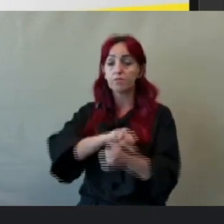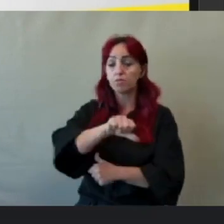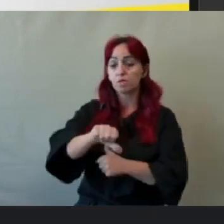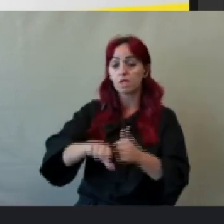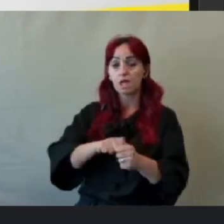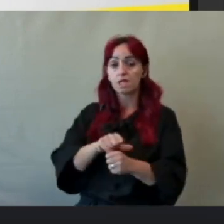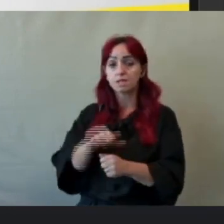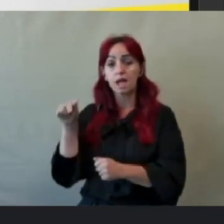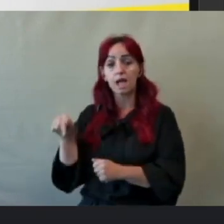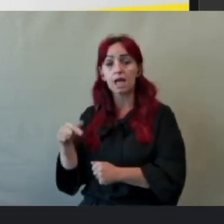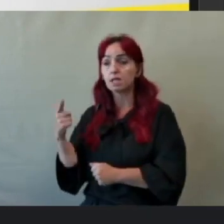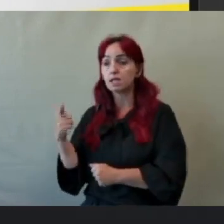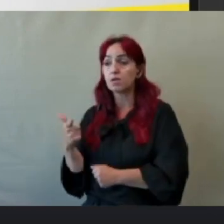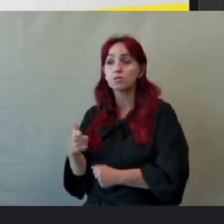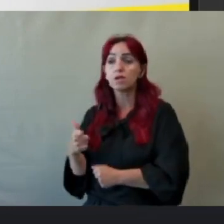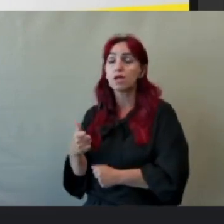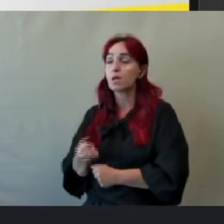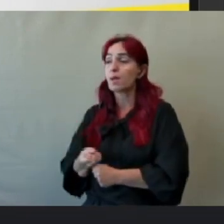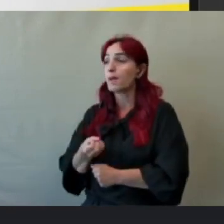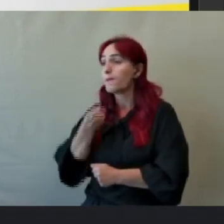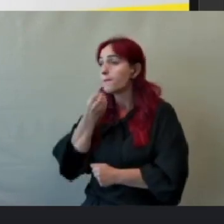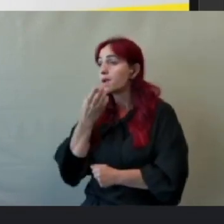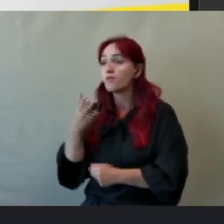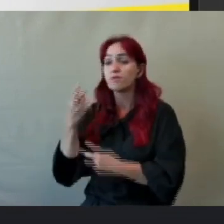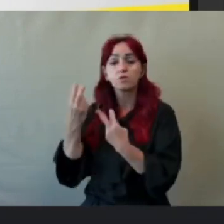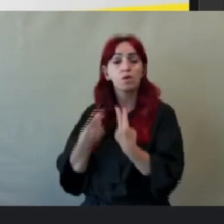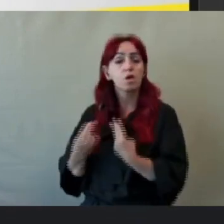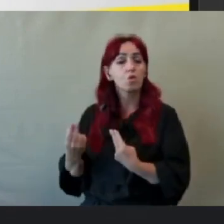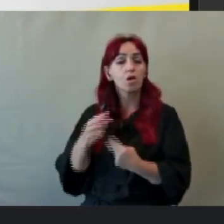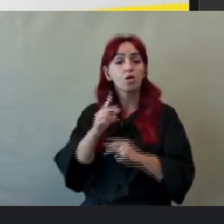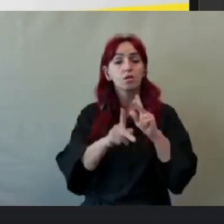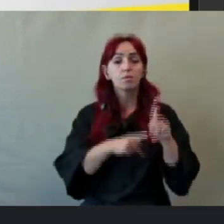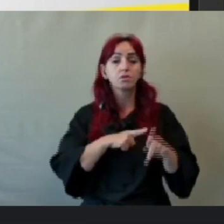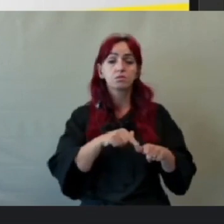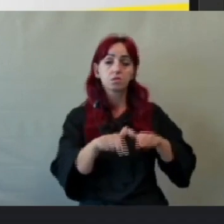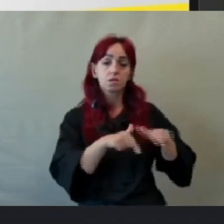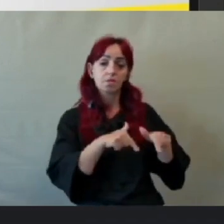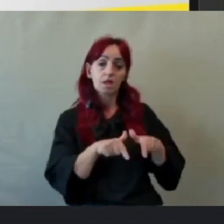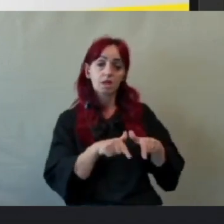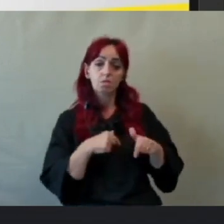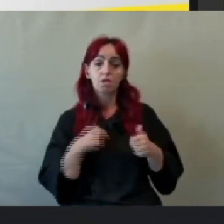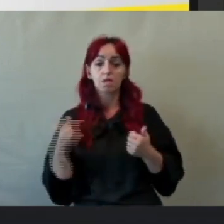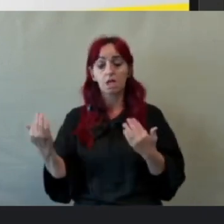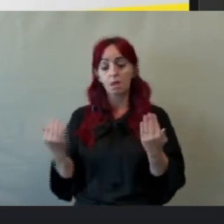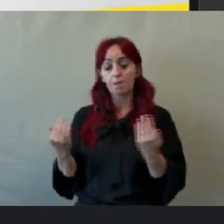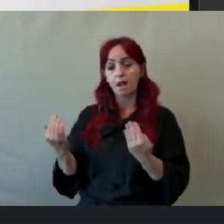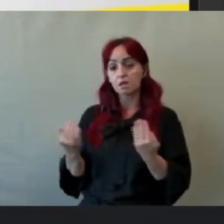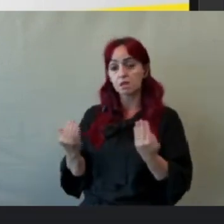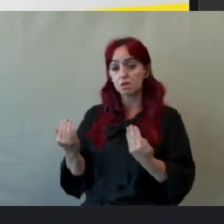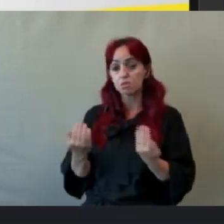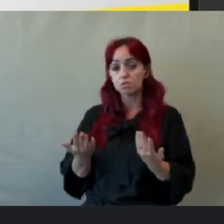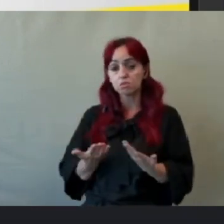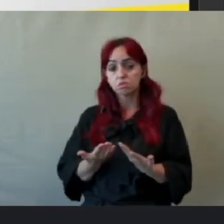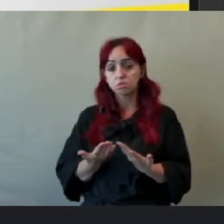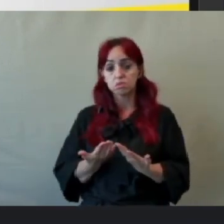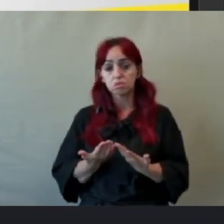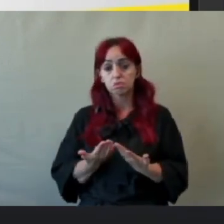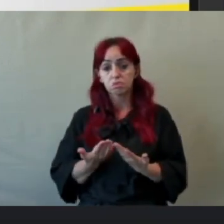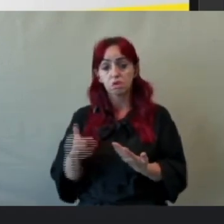tivessem o mesmo benefício de quem está na ativa. E olha que elas têm equiparação, vamos dizer assim, elas têm